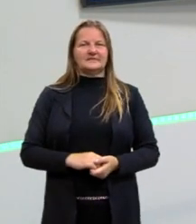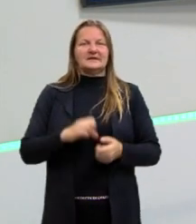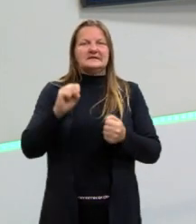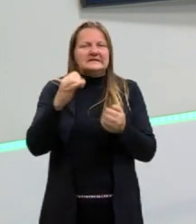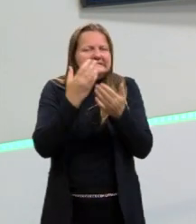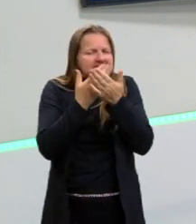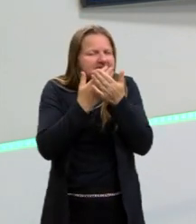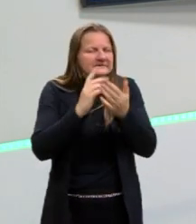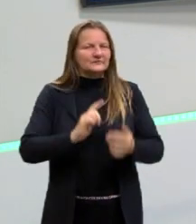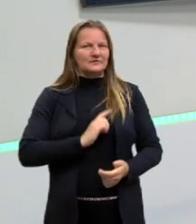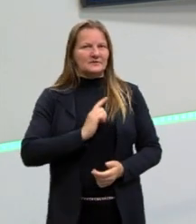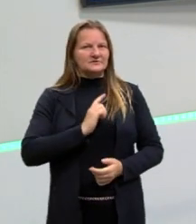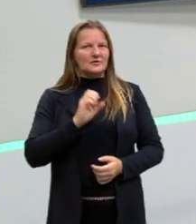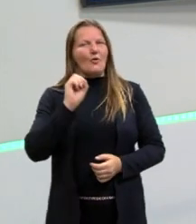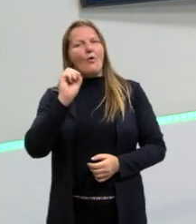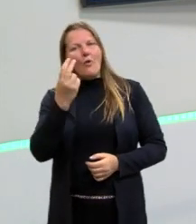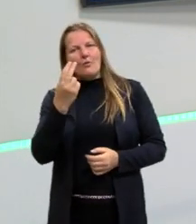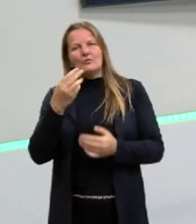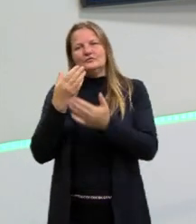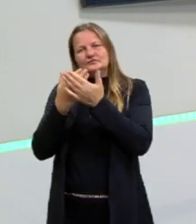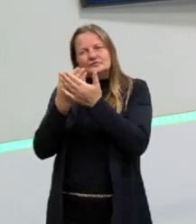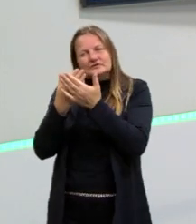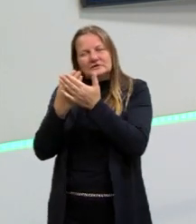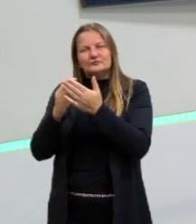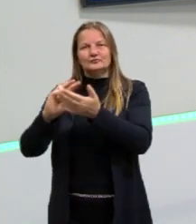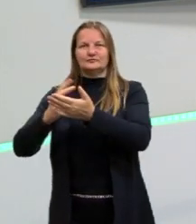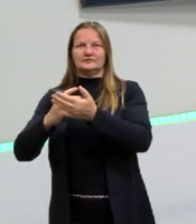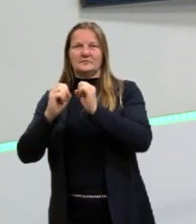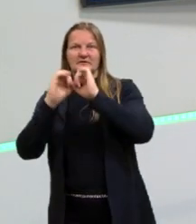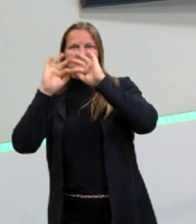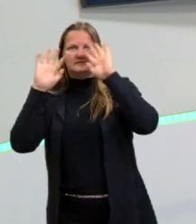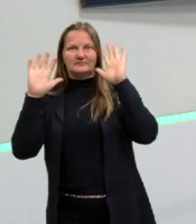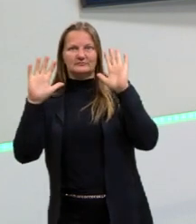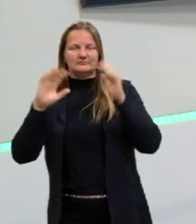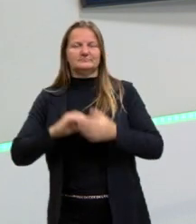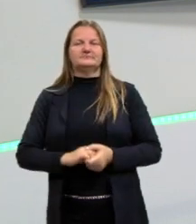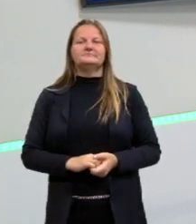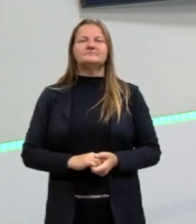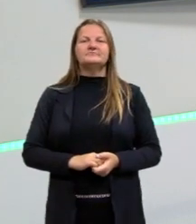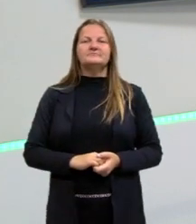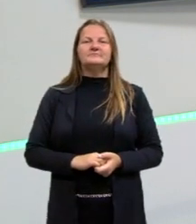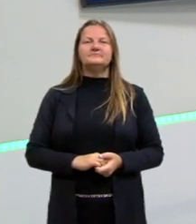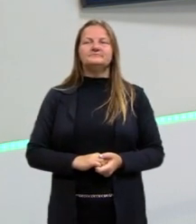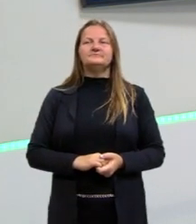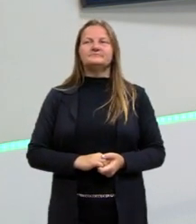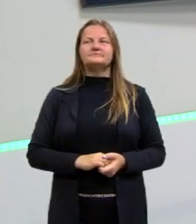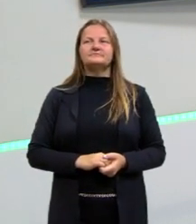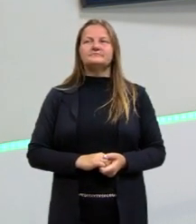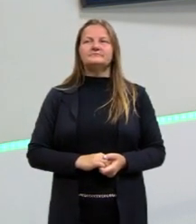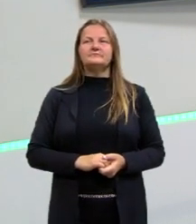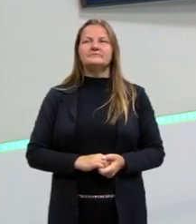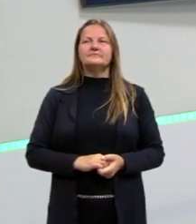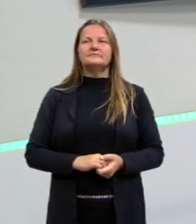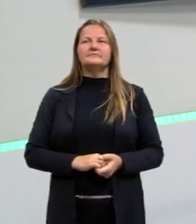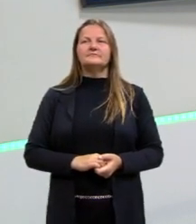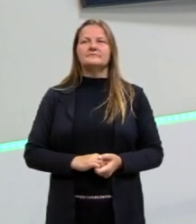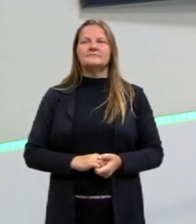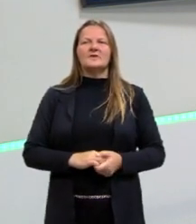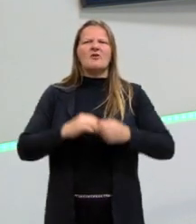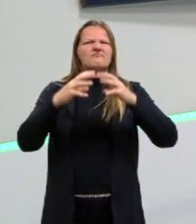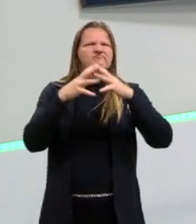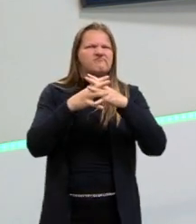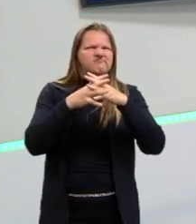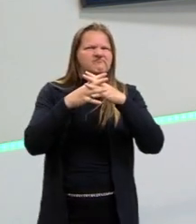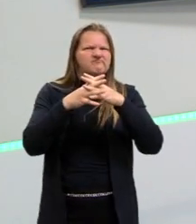a gramática ou se é estudando a interpretação. Então aqui a gente tem uma briga